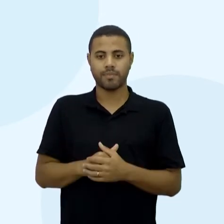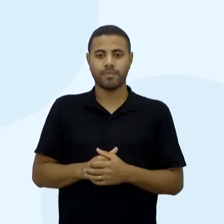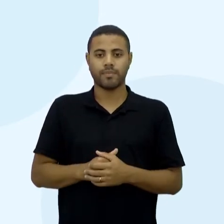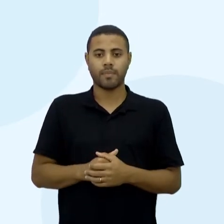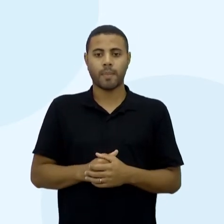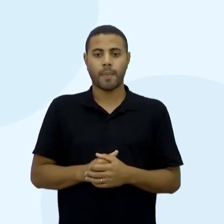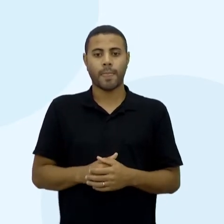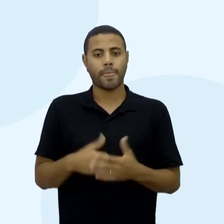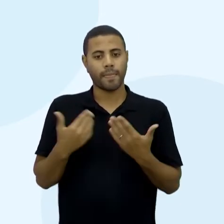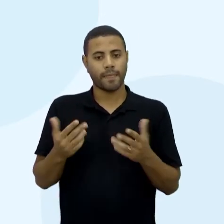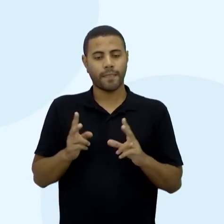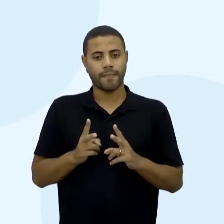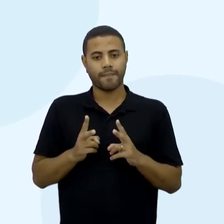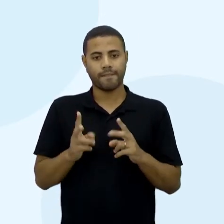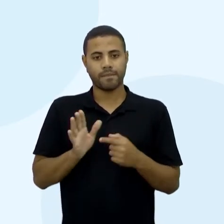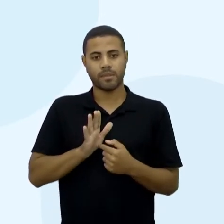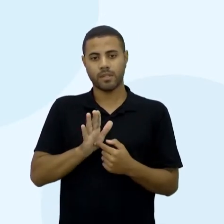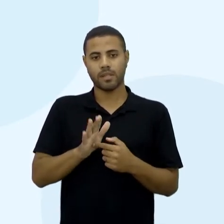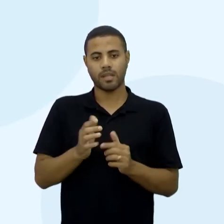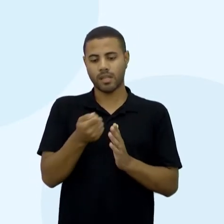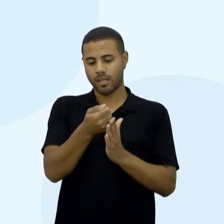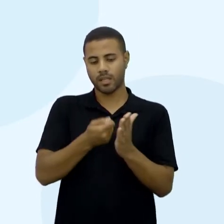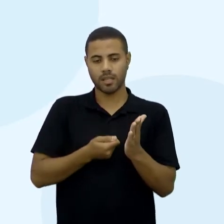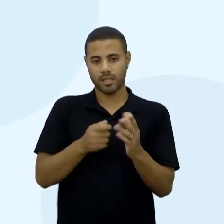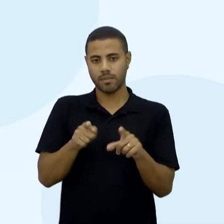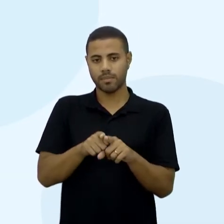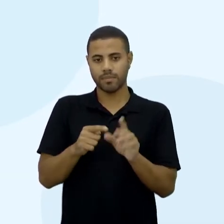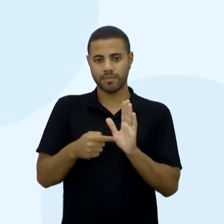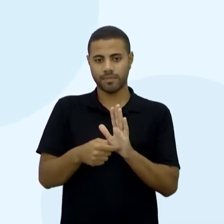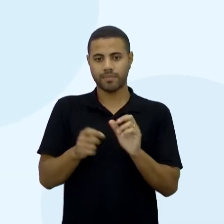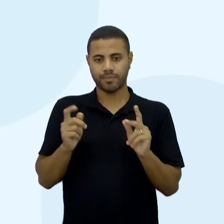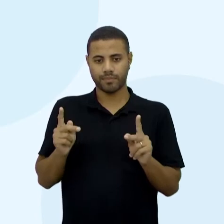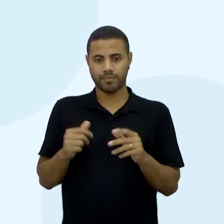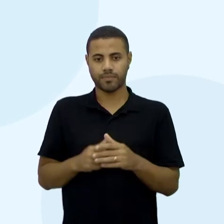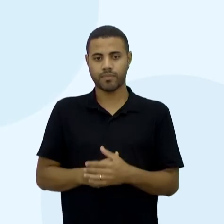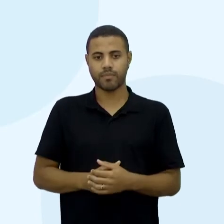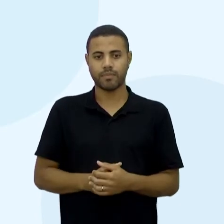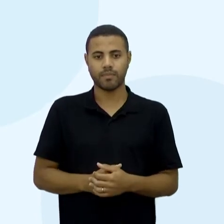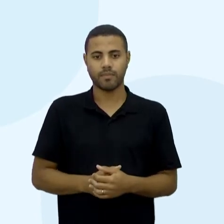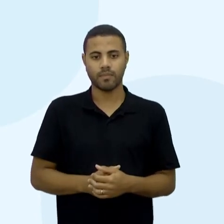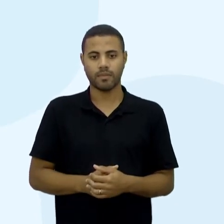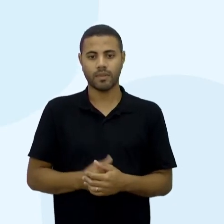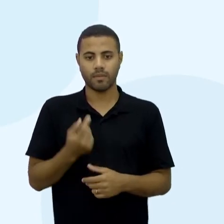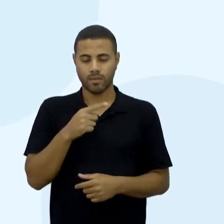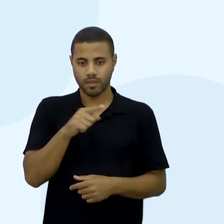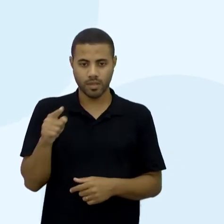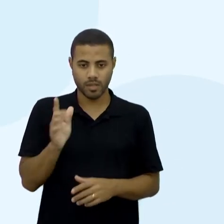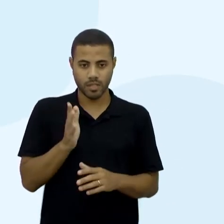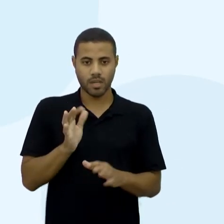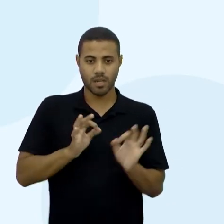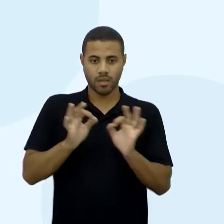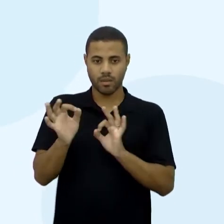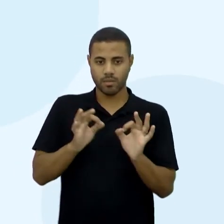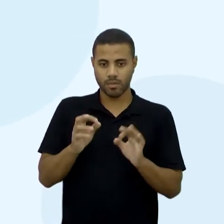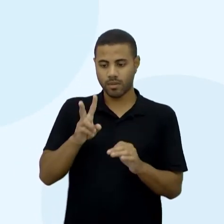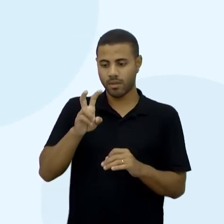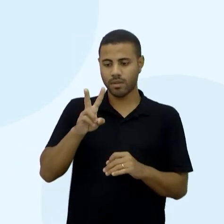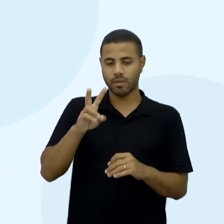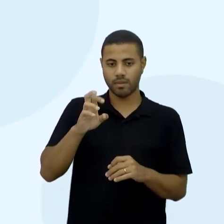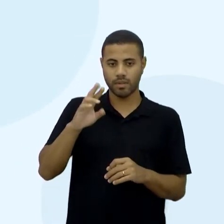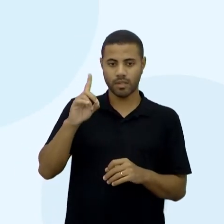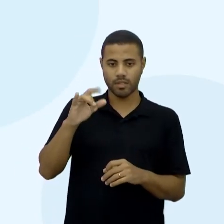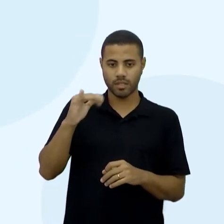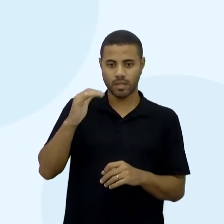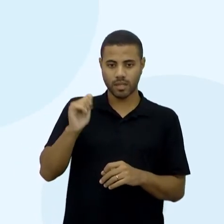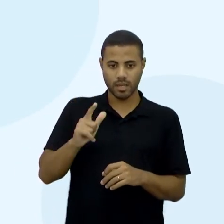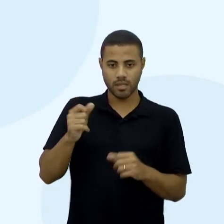Então, continuando aqui, deixa eu pegar a caneta, né? Vamos dar seguimento. Se você fizer um lançamento vertical, você usa isso.